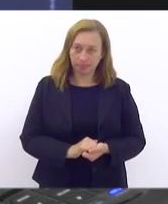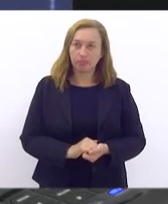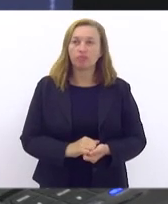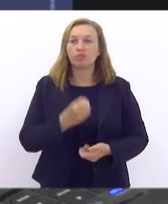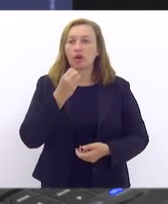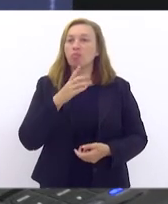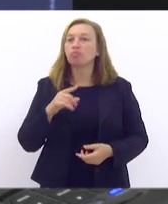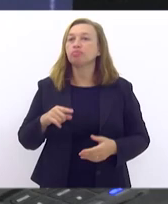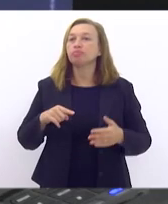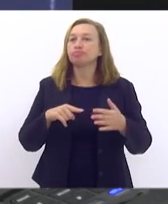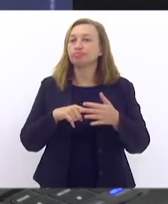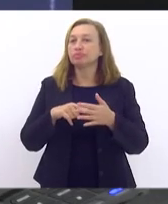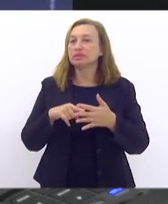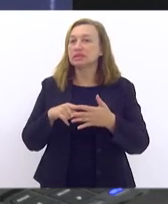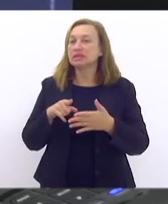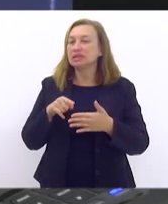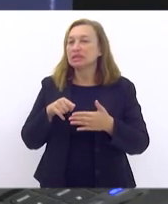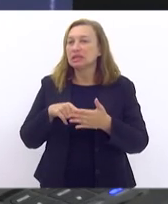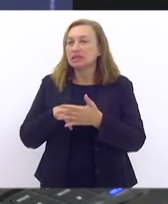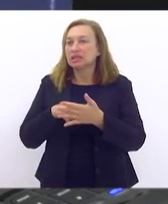Bom, esse aqui